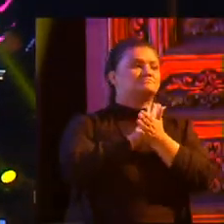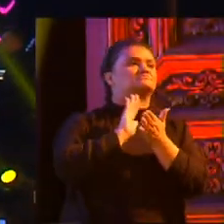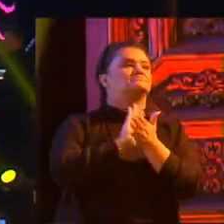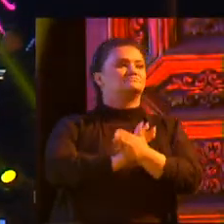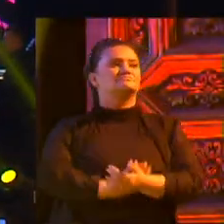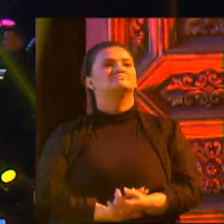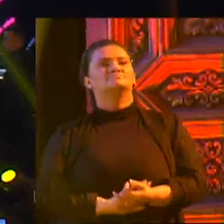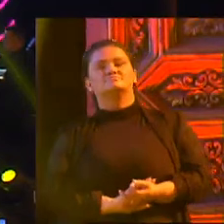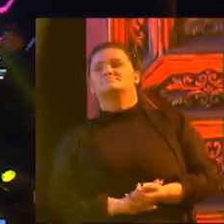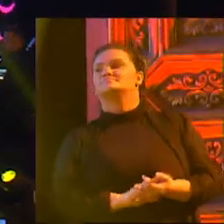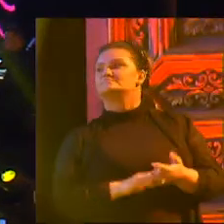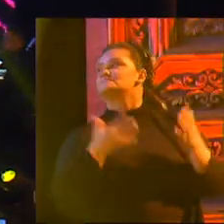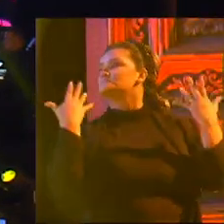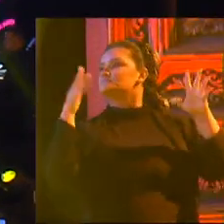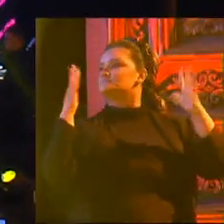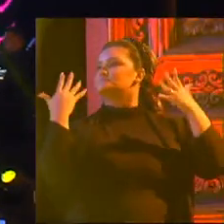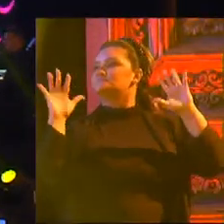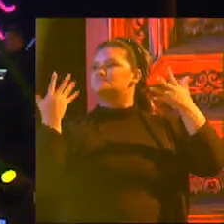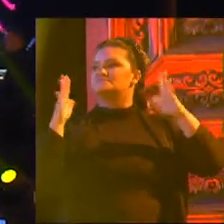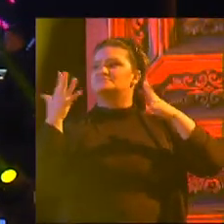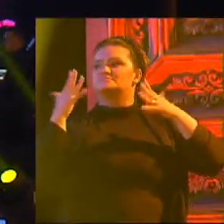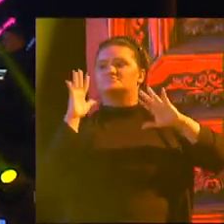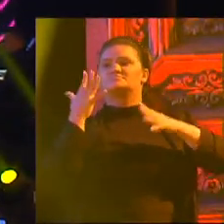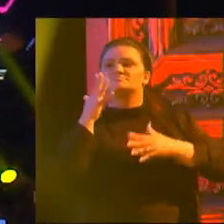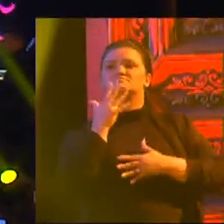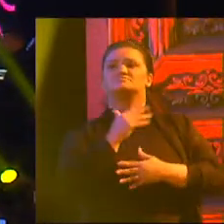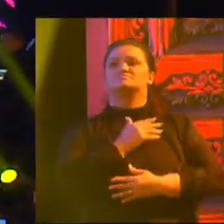Opa, maravilha!